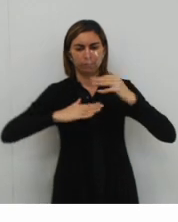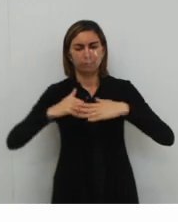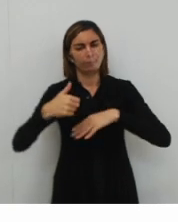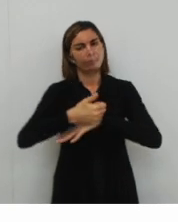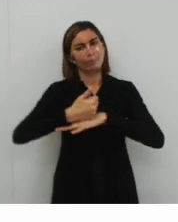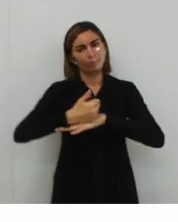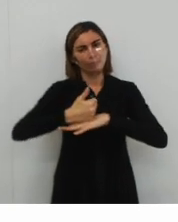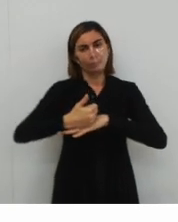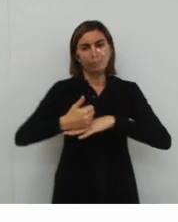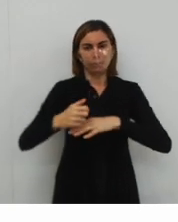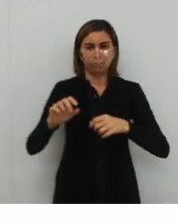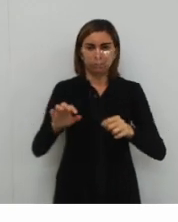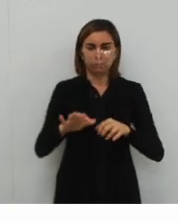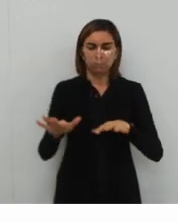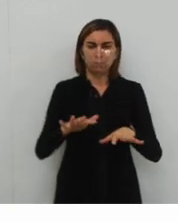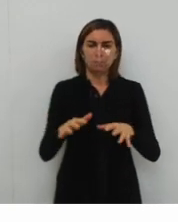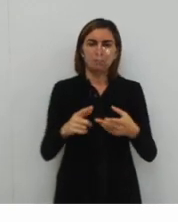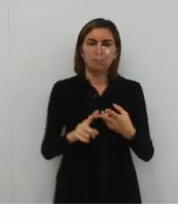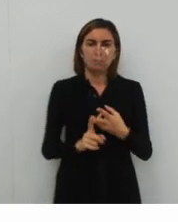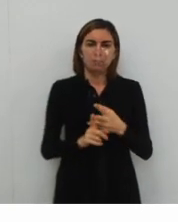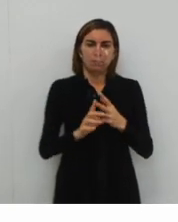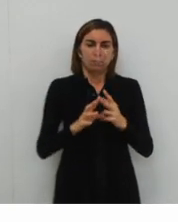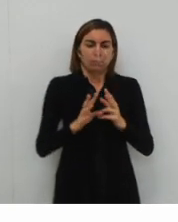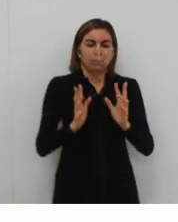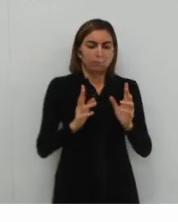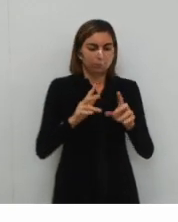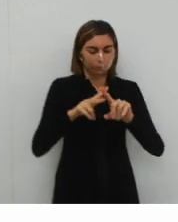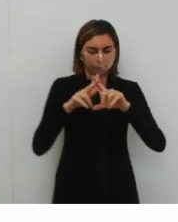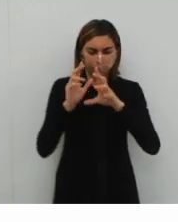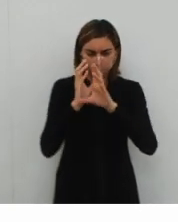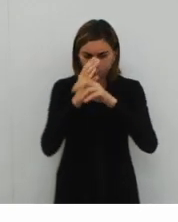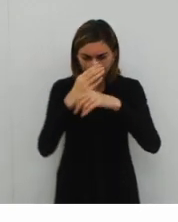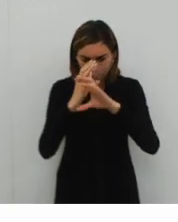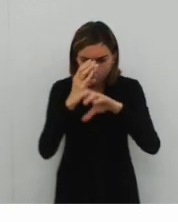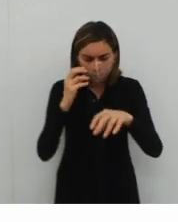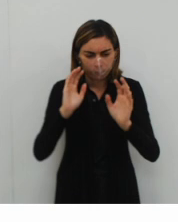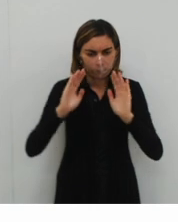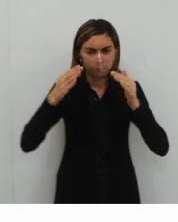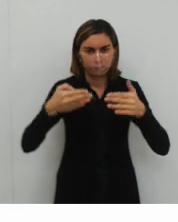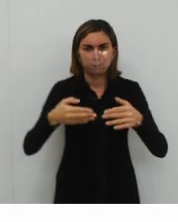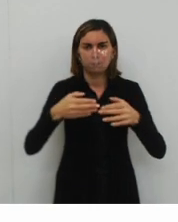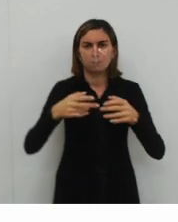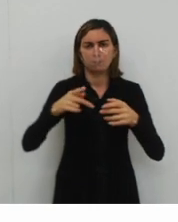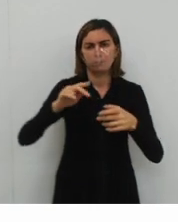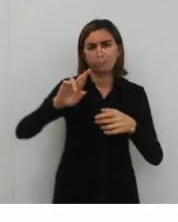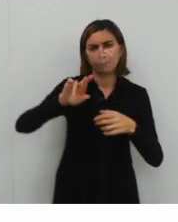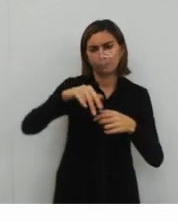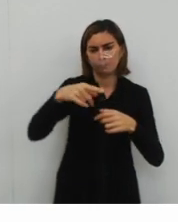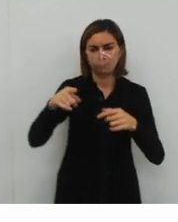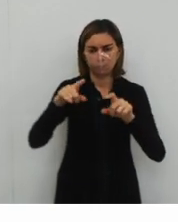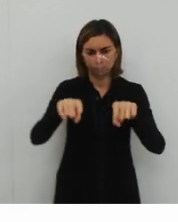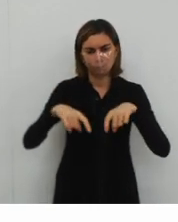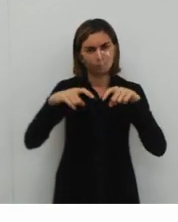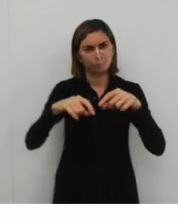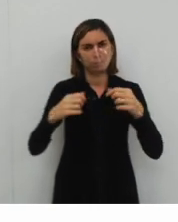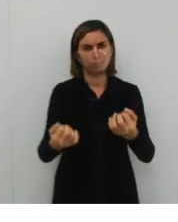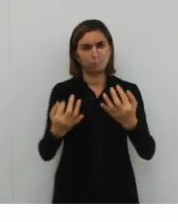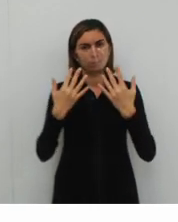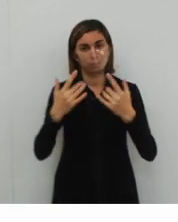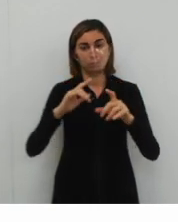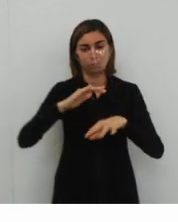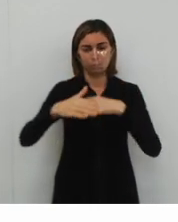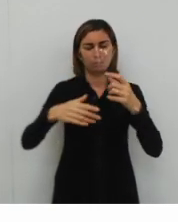profissionais e de produção, a engenharia voltada à produção agrícola, o desenvolvimento da